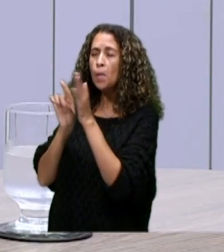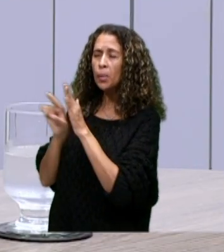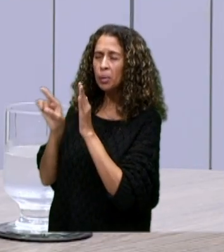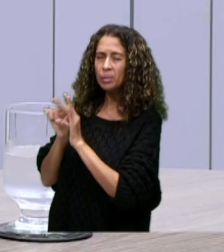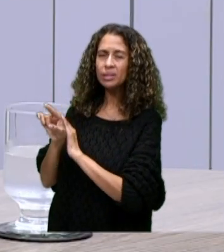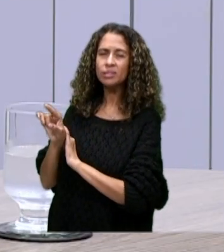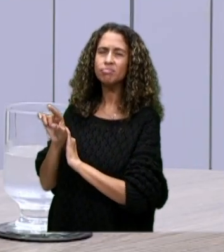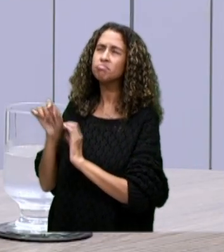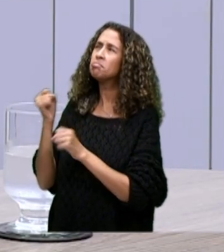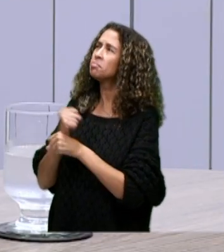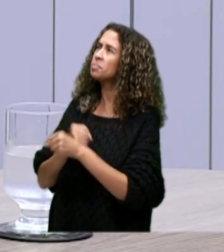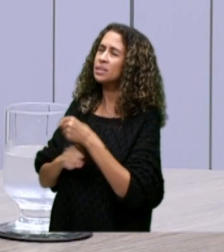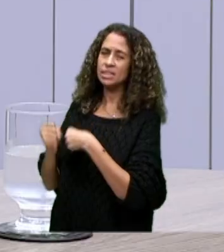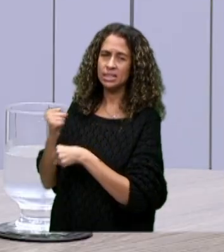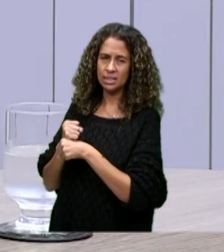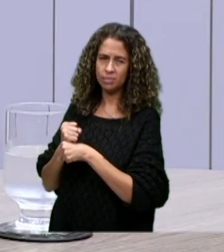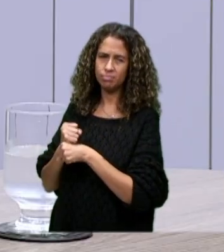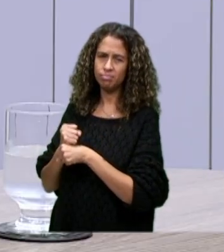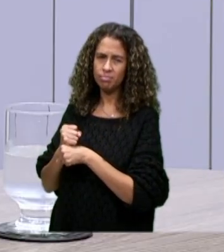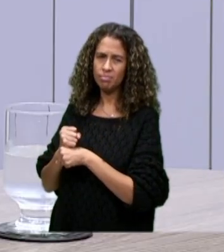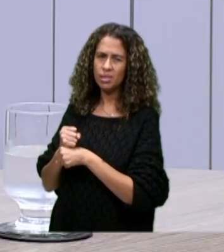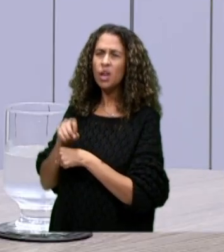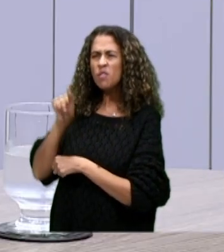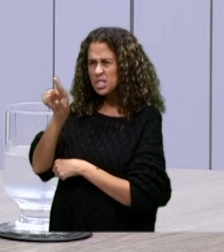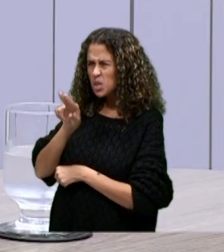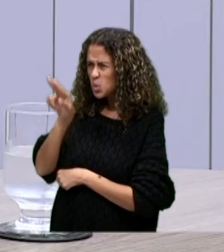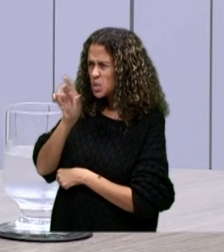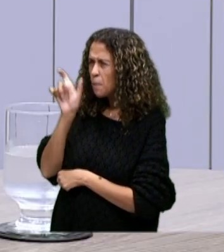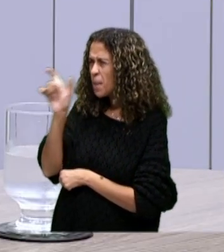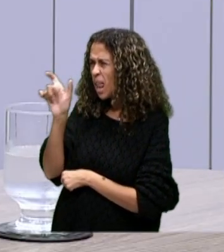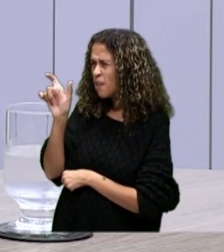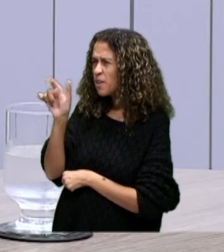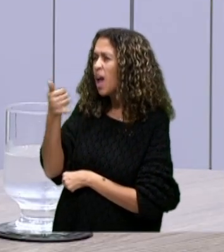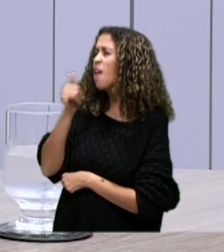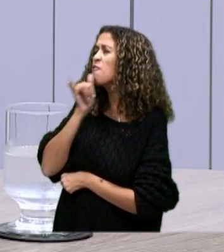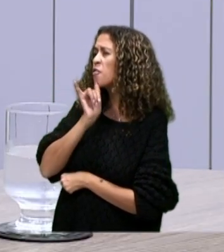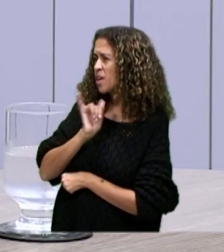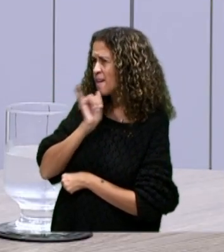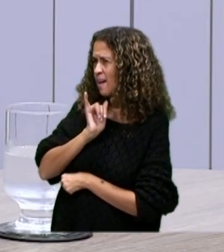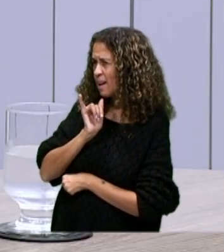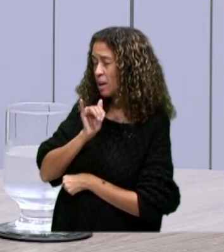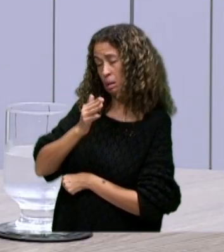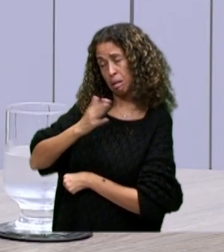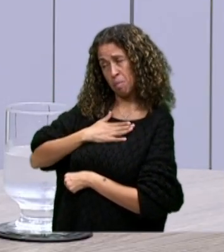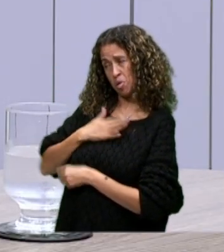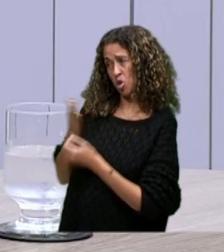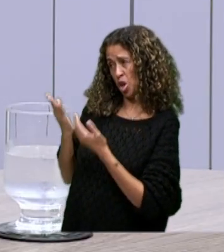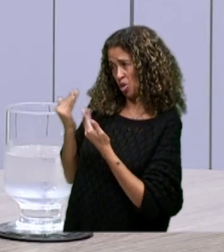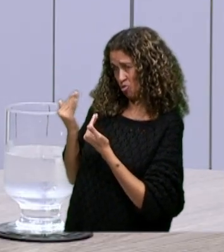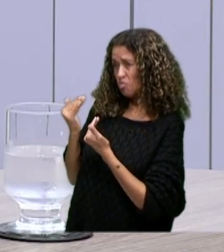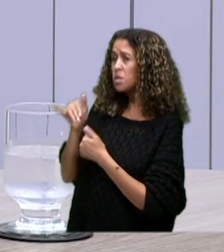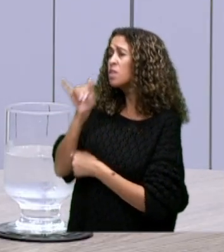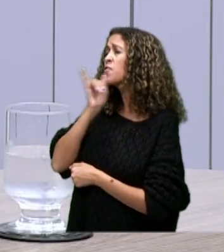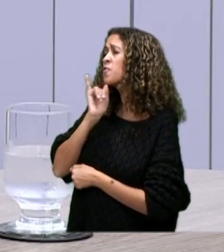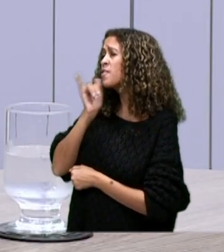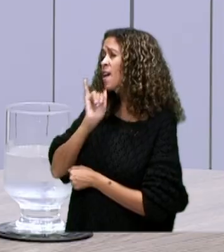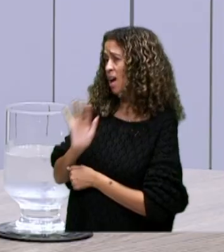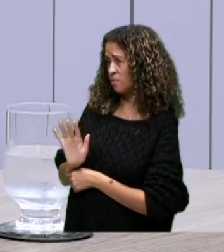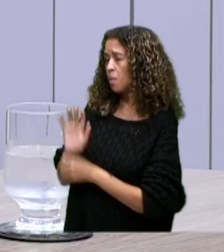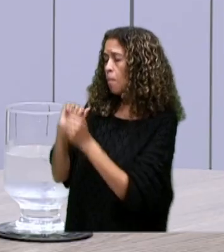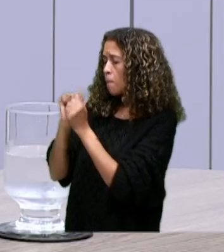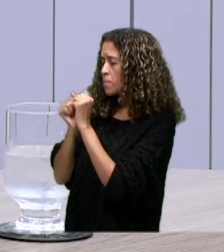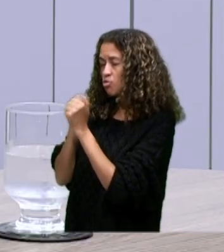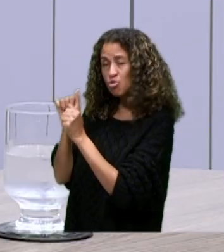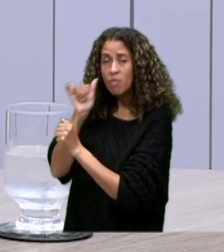isso foi ano passado, eu perguntei, vocês ainda usam o termo ficar? Porque era o que a gente usava quando eu era adolescente, quando ficava com a menina, beijava a